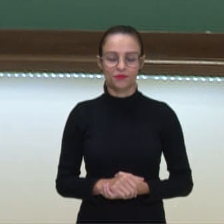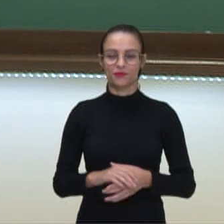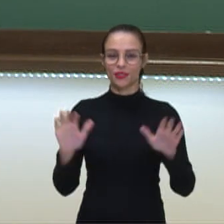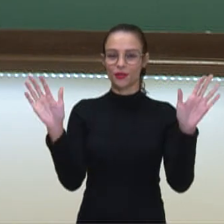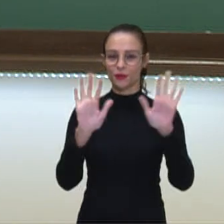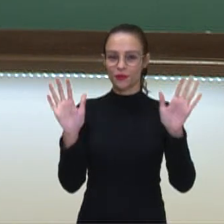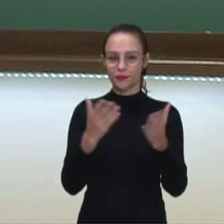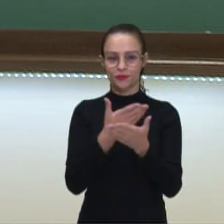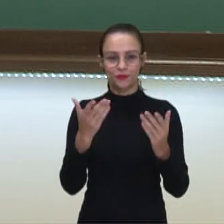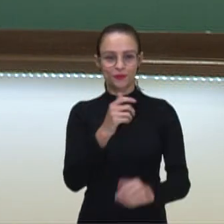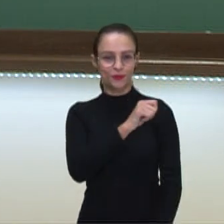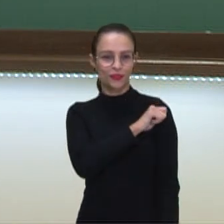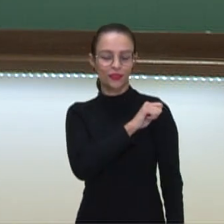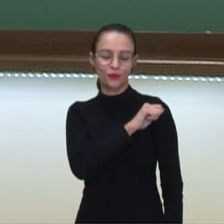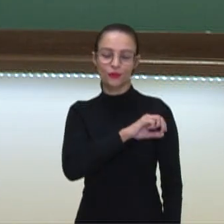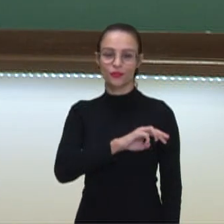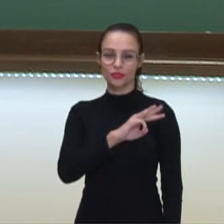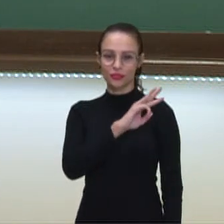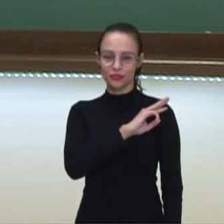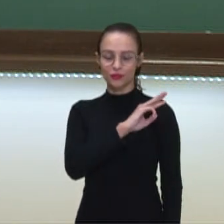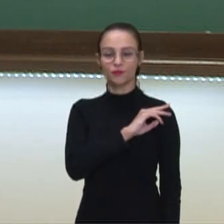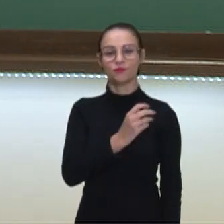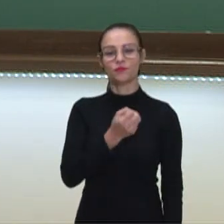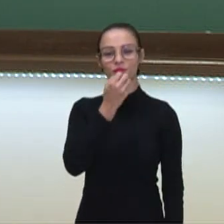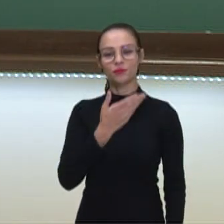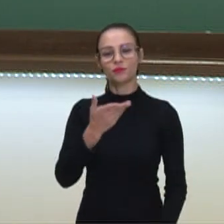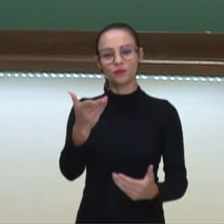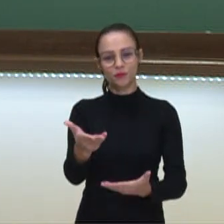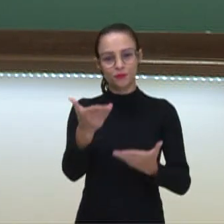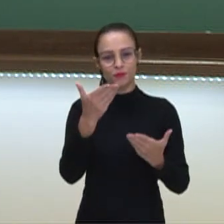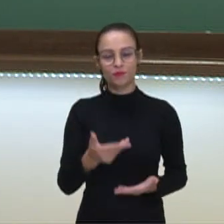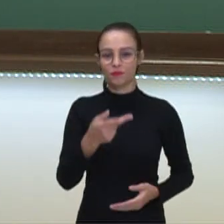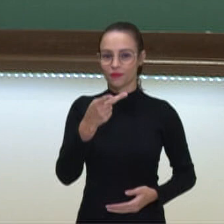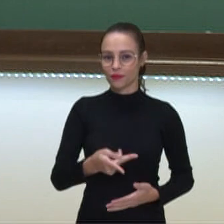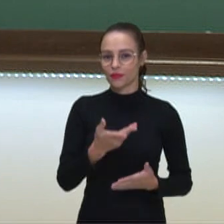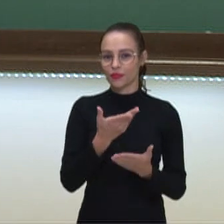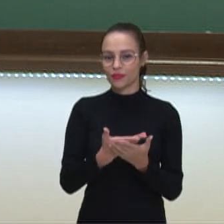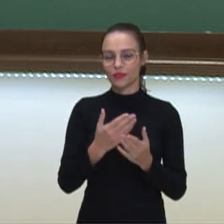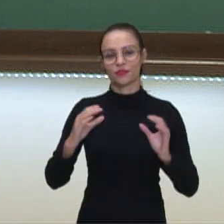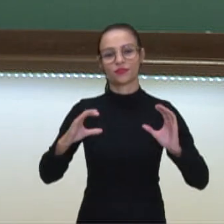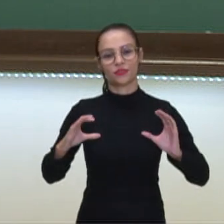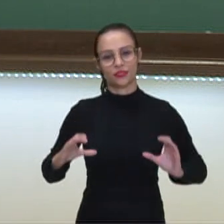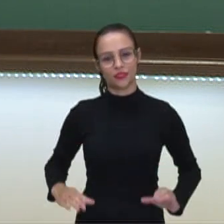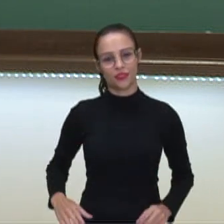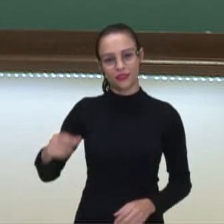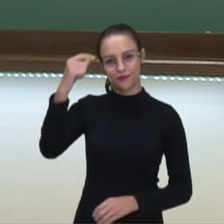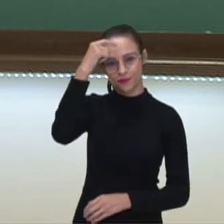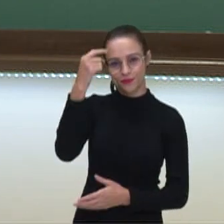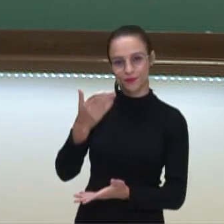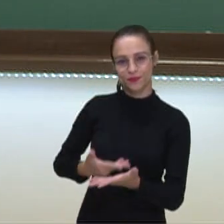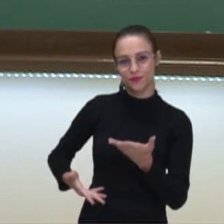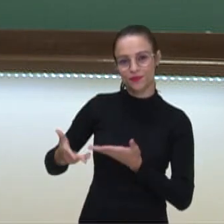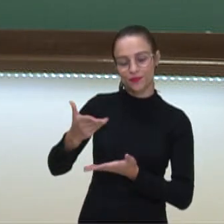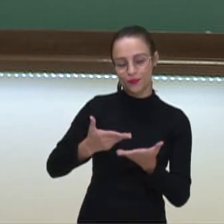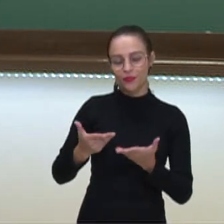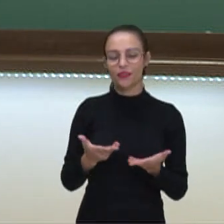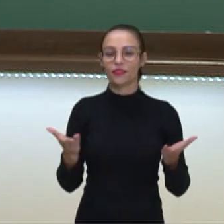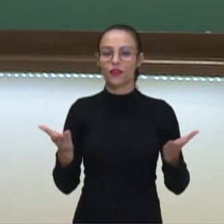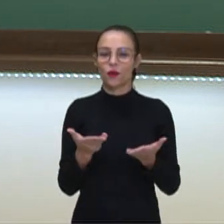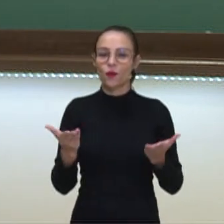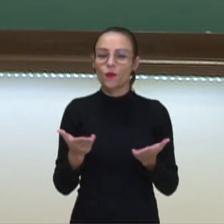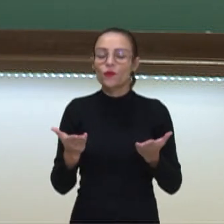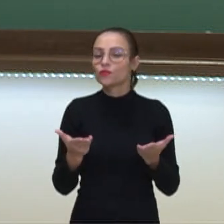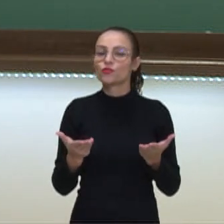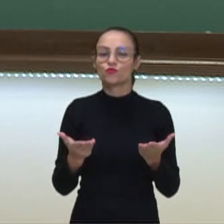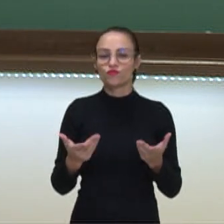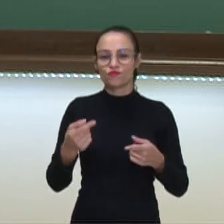Olá, estudantes da terceira série, sejam muito bem-vindos a essa aula de cidadania e civismo em que vamos